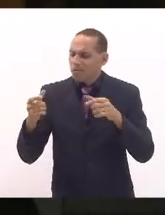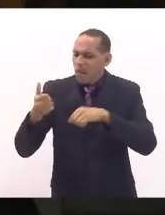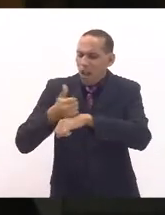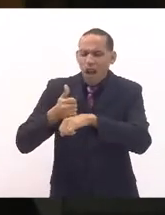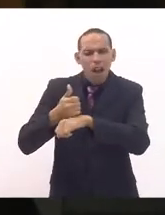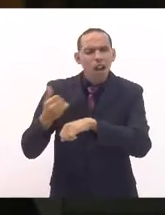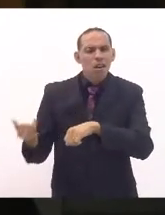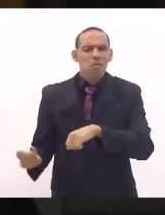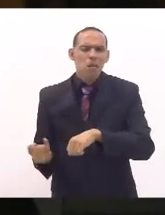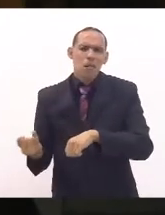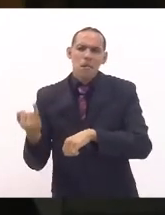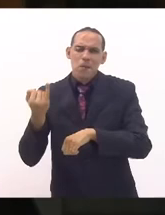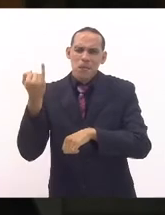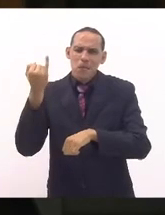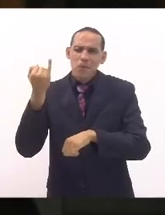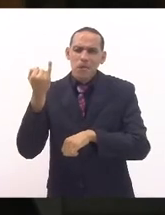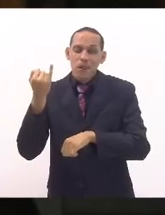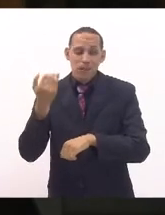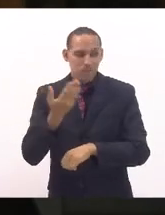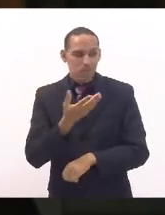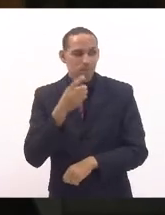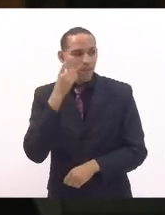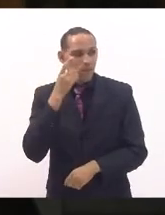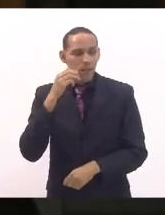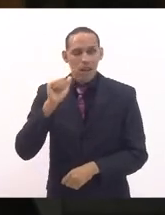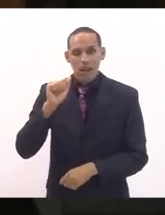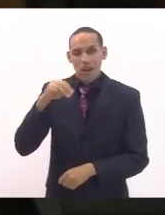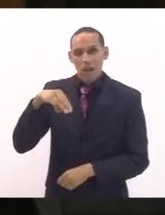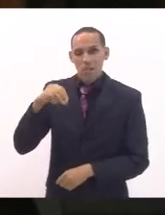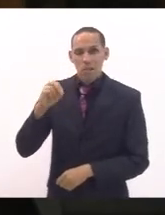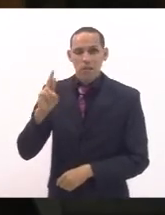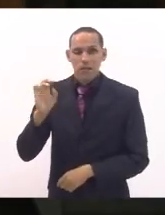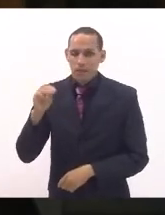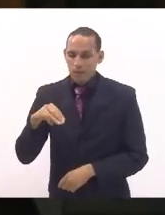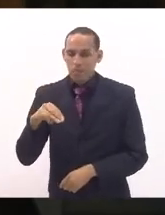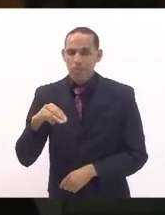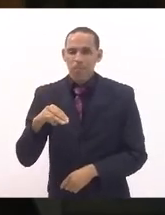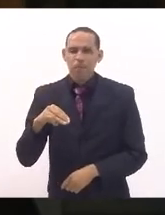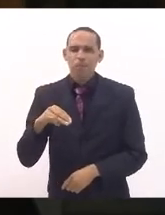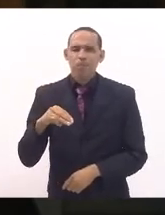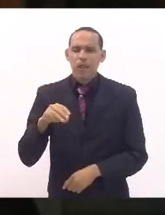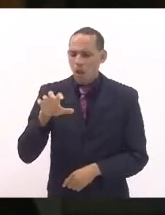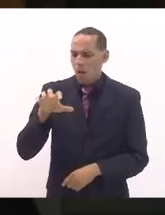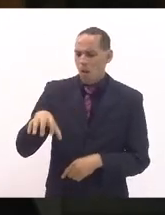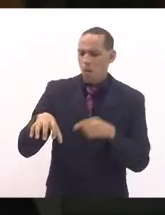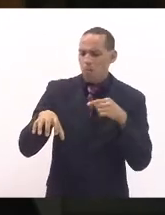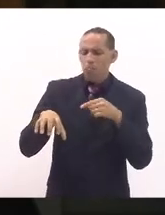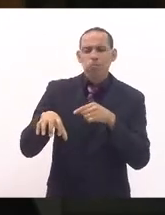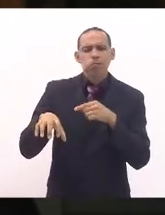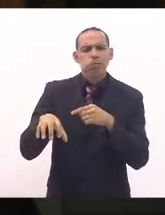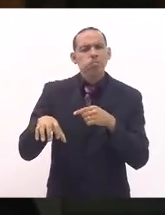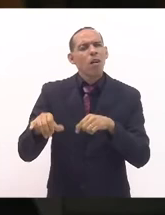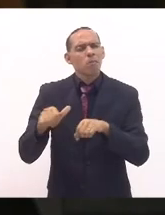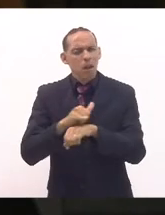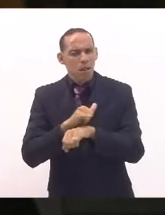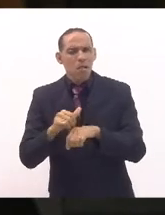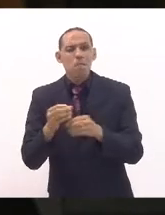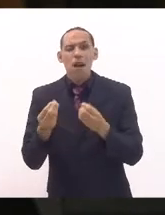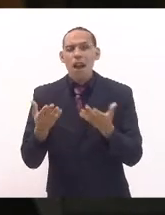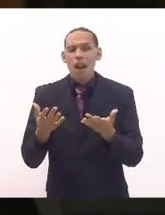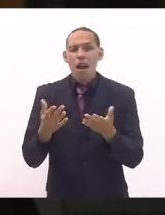cargo, deputado Rodrigo Amorim, em um organismo estratégico para o avanço do setor